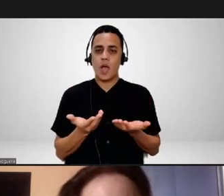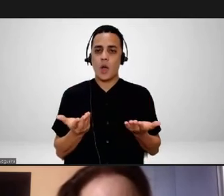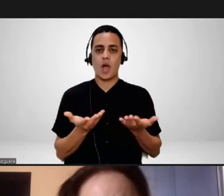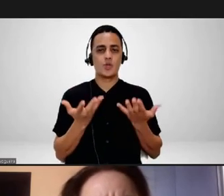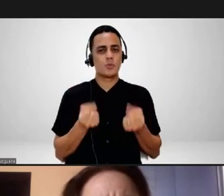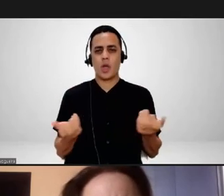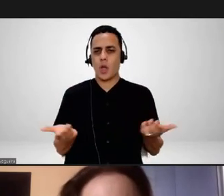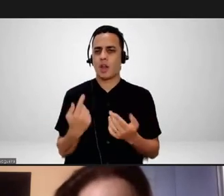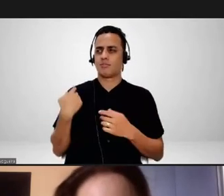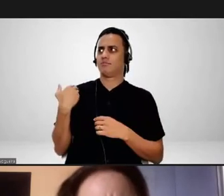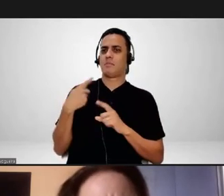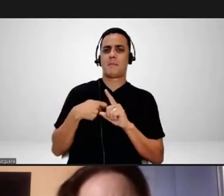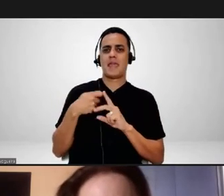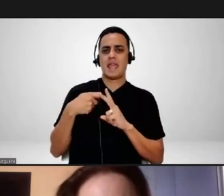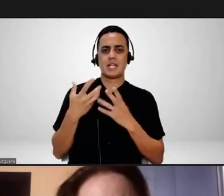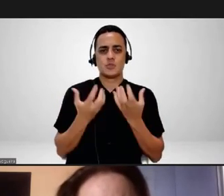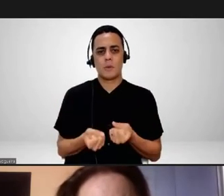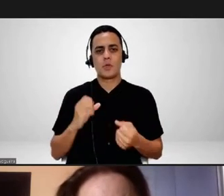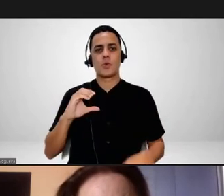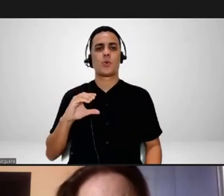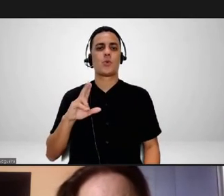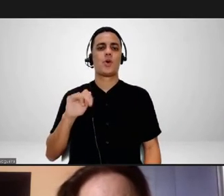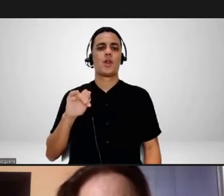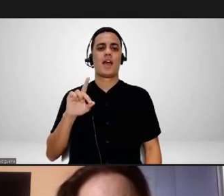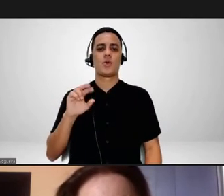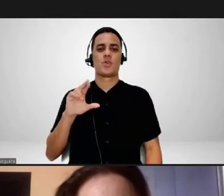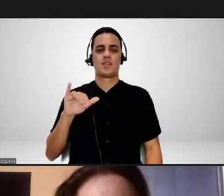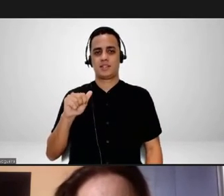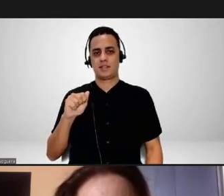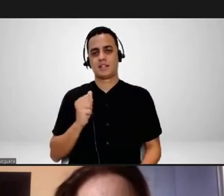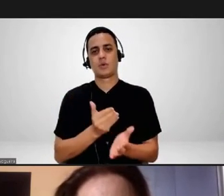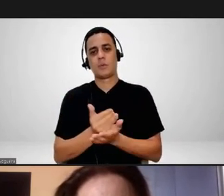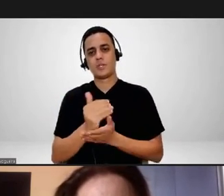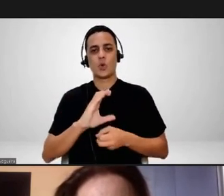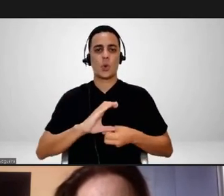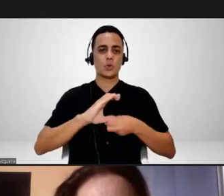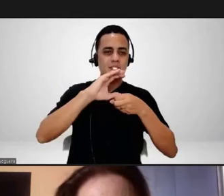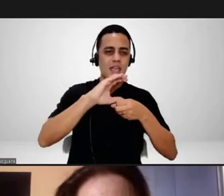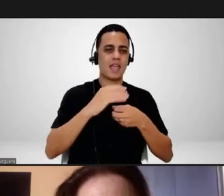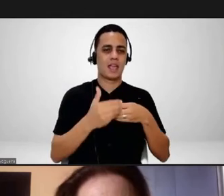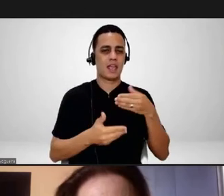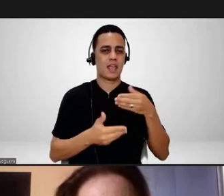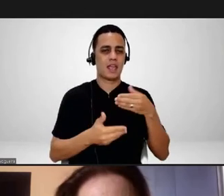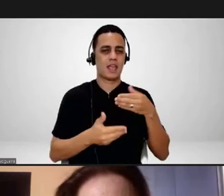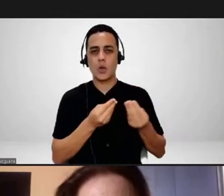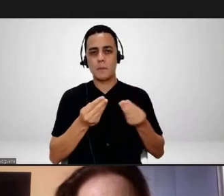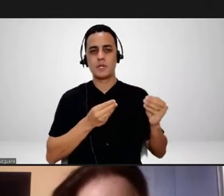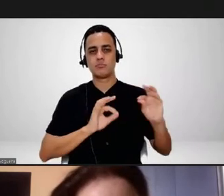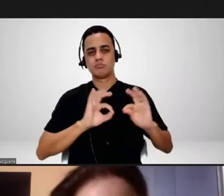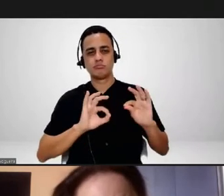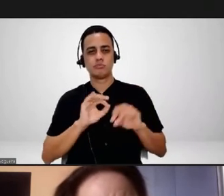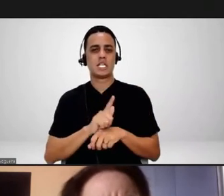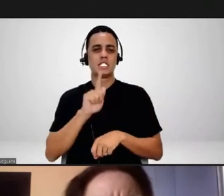assumir, tem alguns meses. Tá. Então, a constituição do conselho ainda está sendo